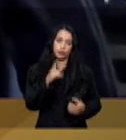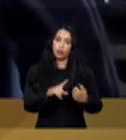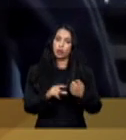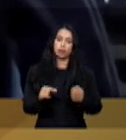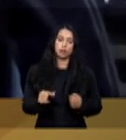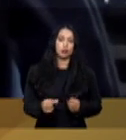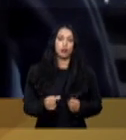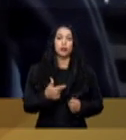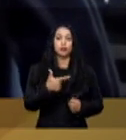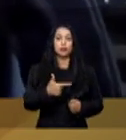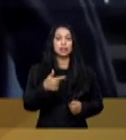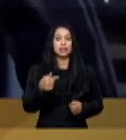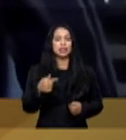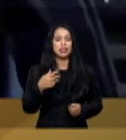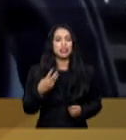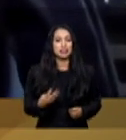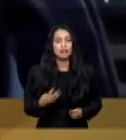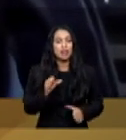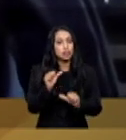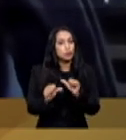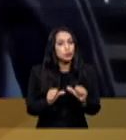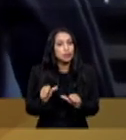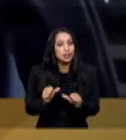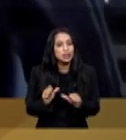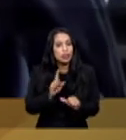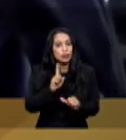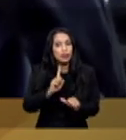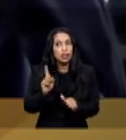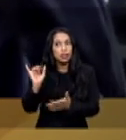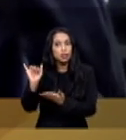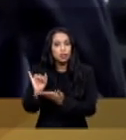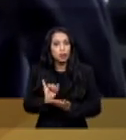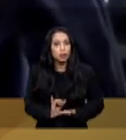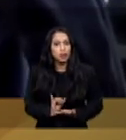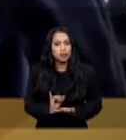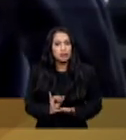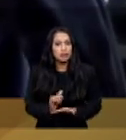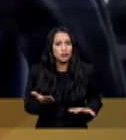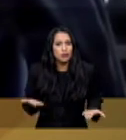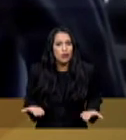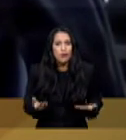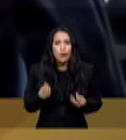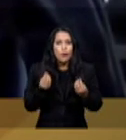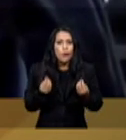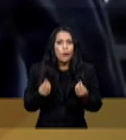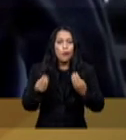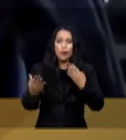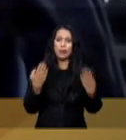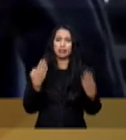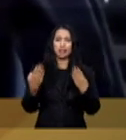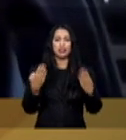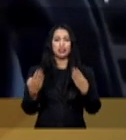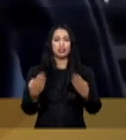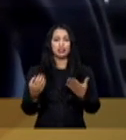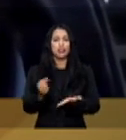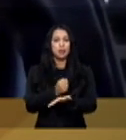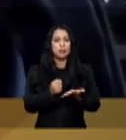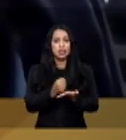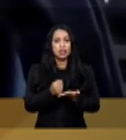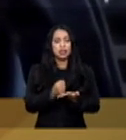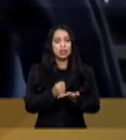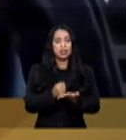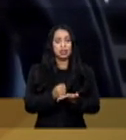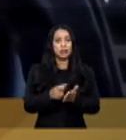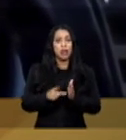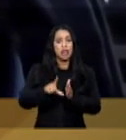fala em alteração, não fala em importação. E como é que você faz a analogia com o preceito secundário sem ter nenhuma